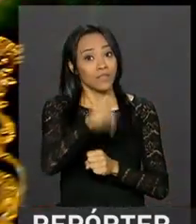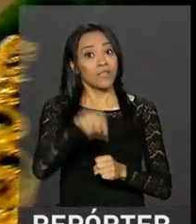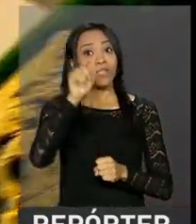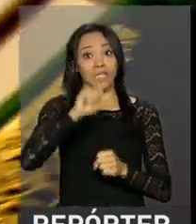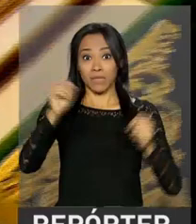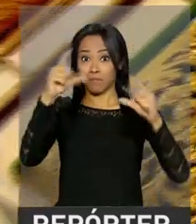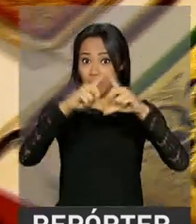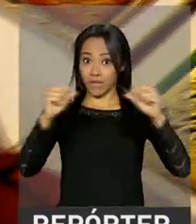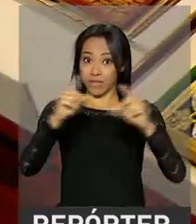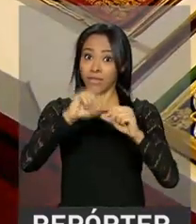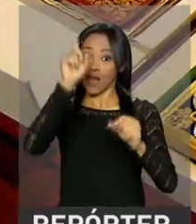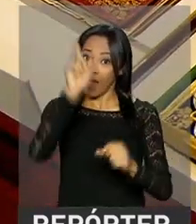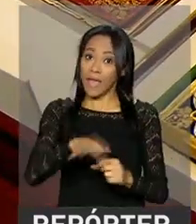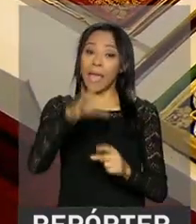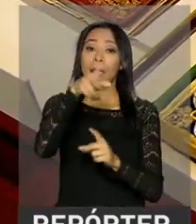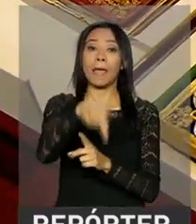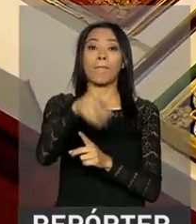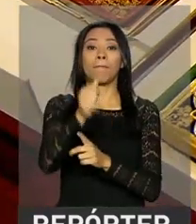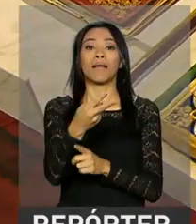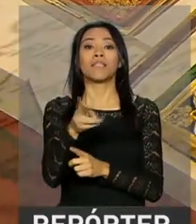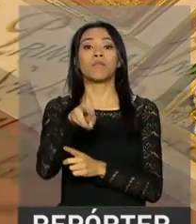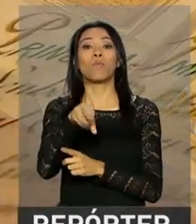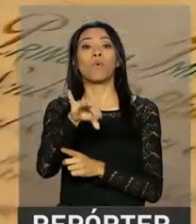patrimônio cultural da